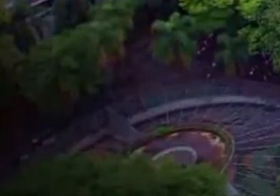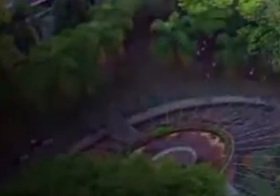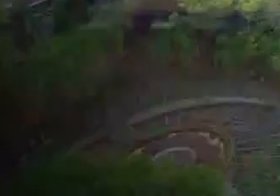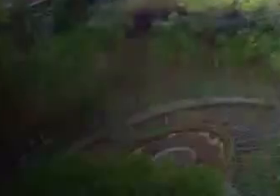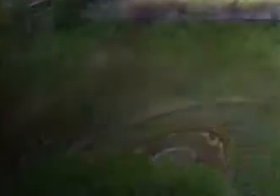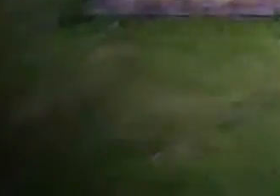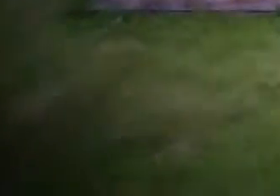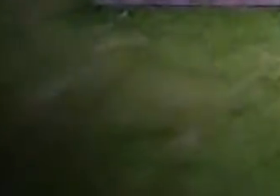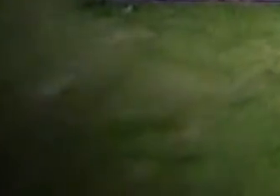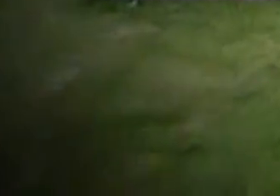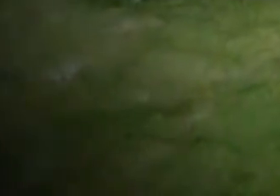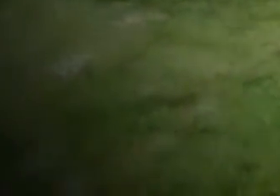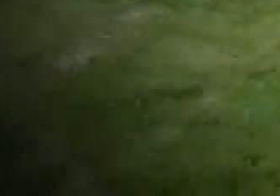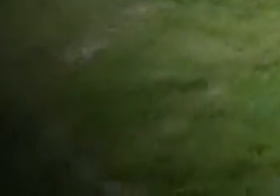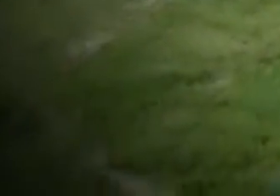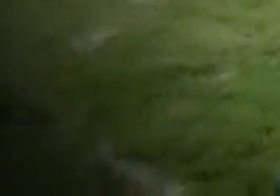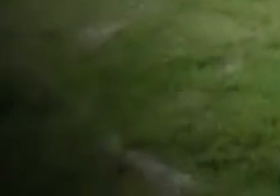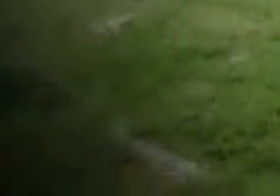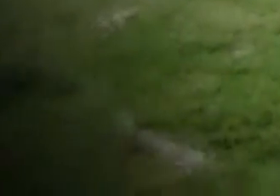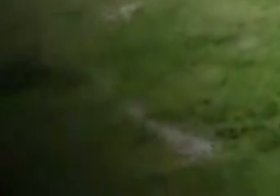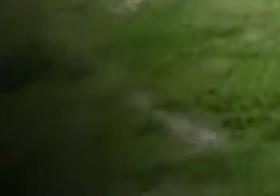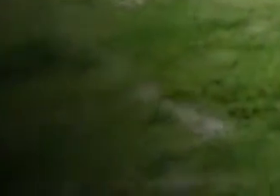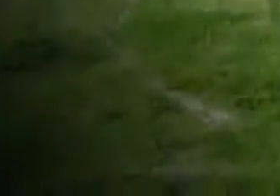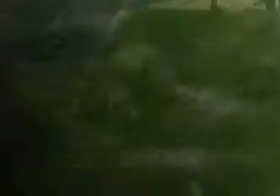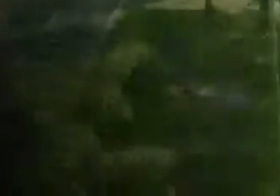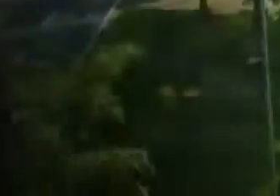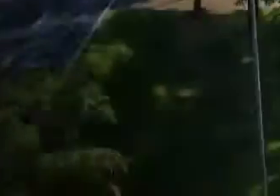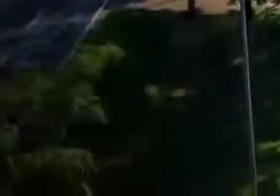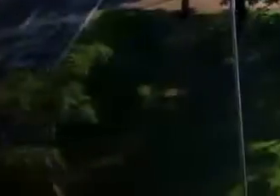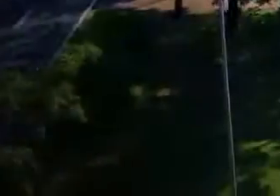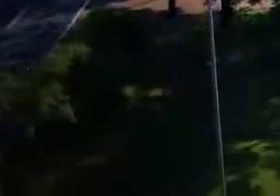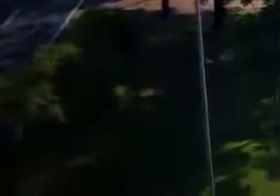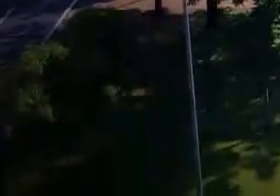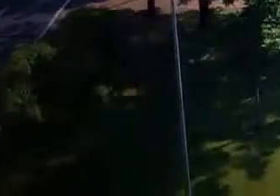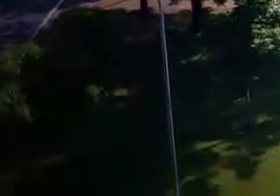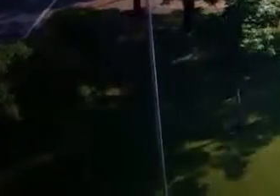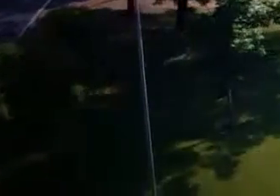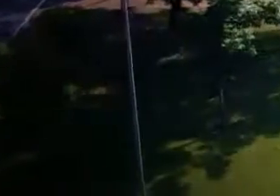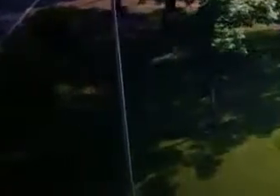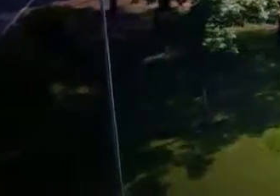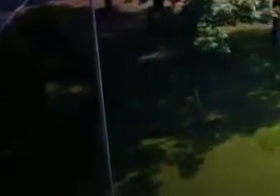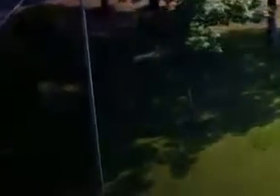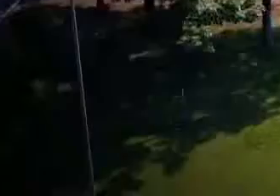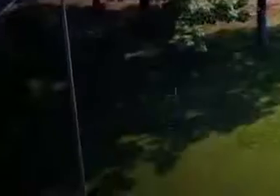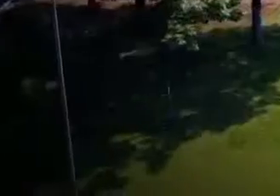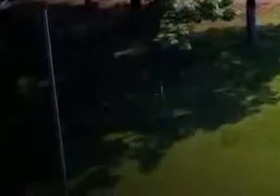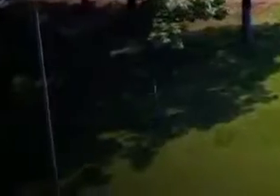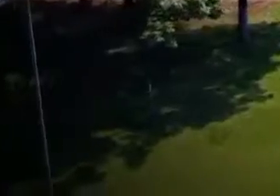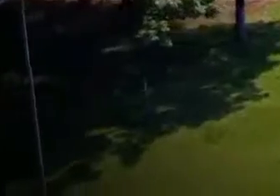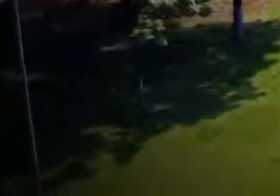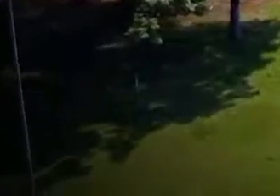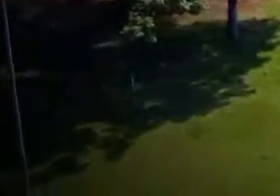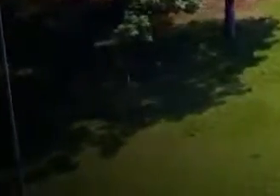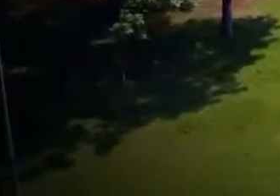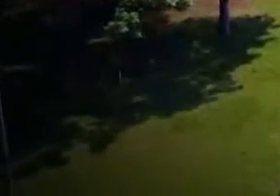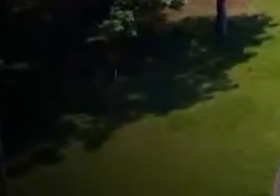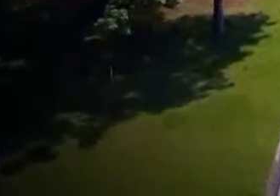deitado eternamente nesse esplêndido ao som do mar e à luz do sol profundo